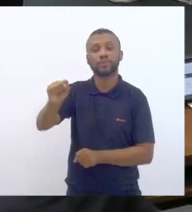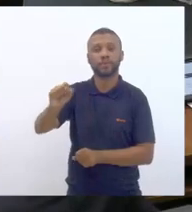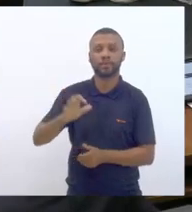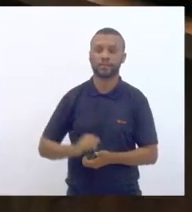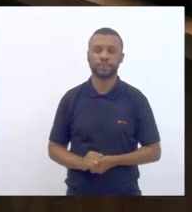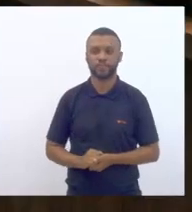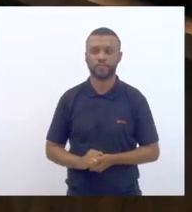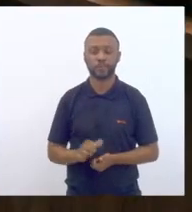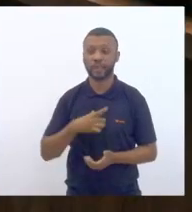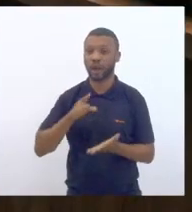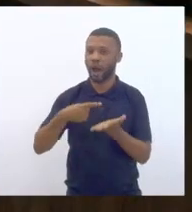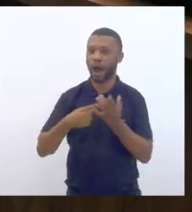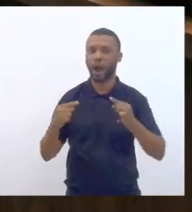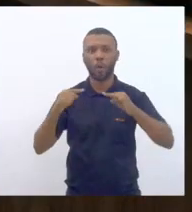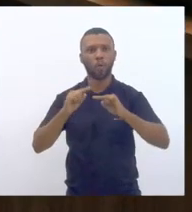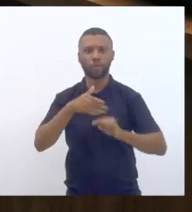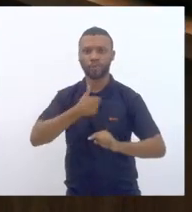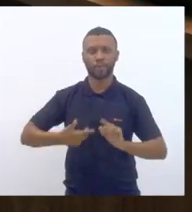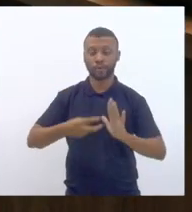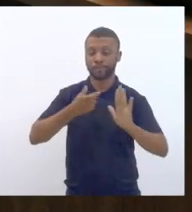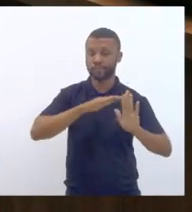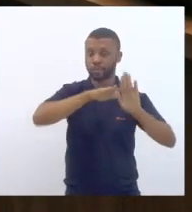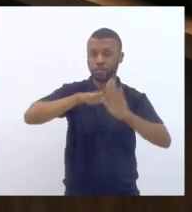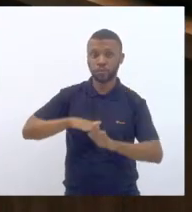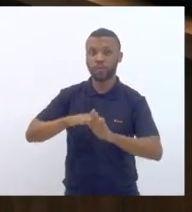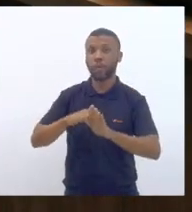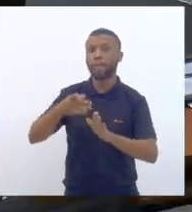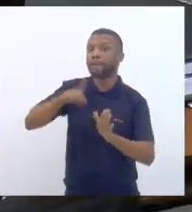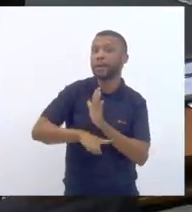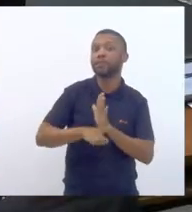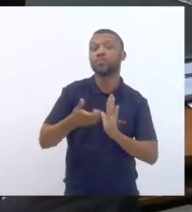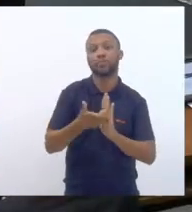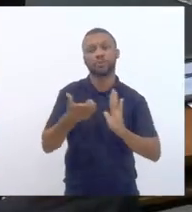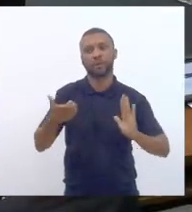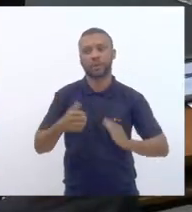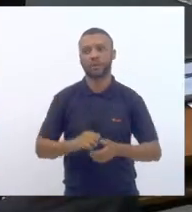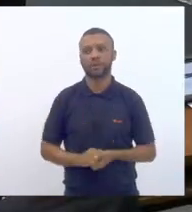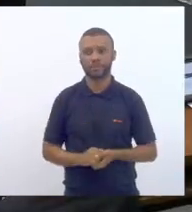Tem acordo com o governo para derrubar salvo os destaques.